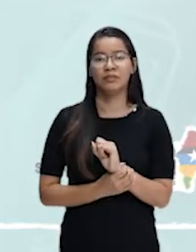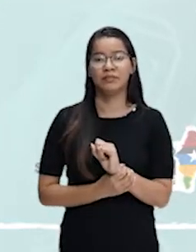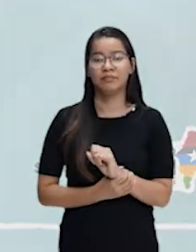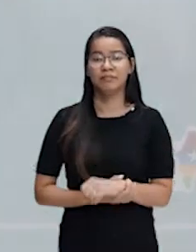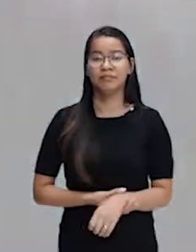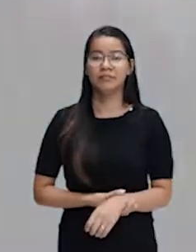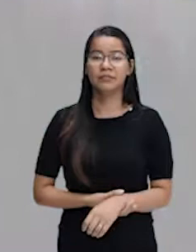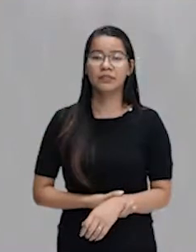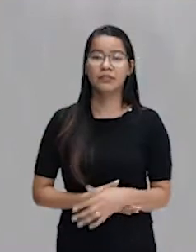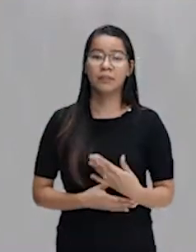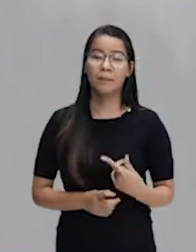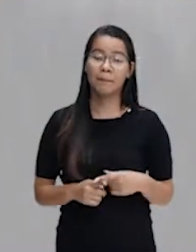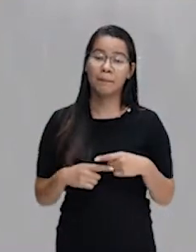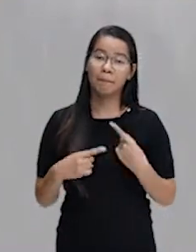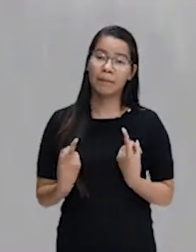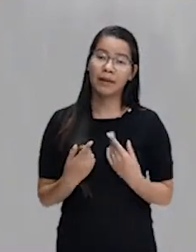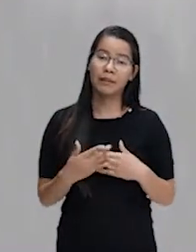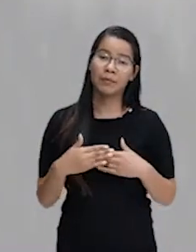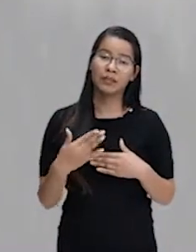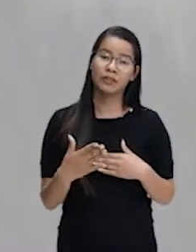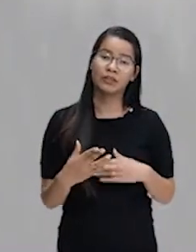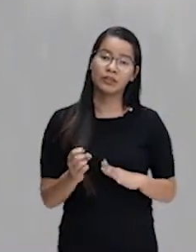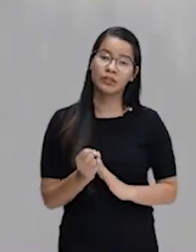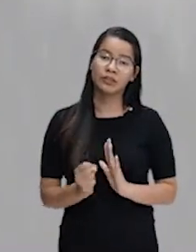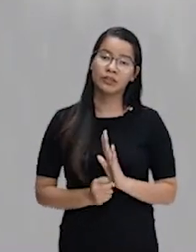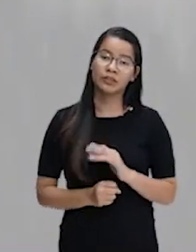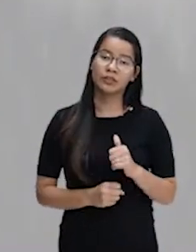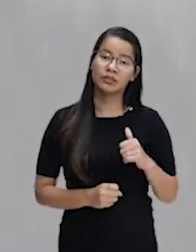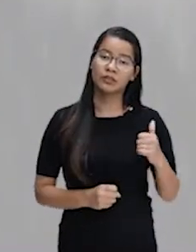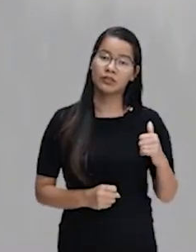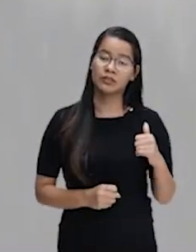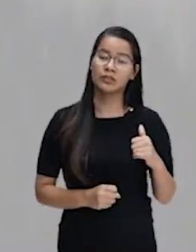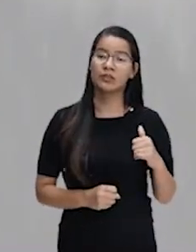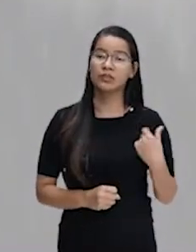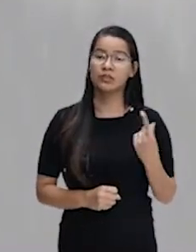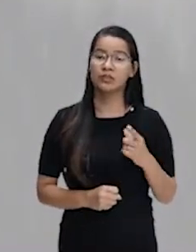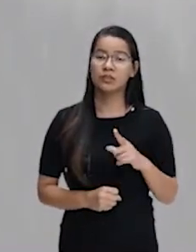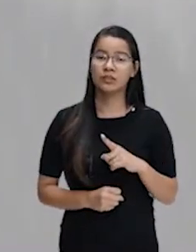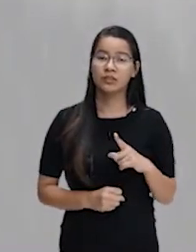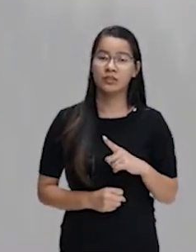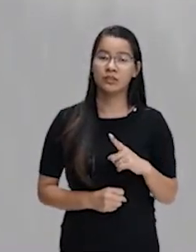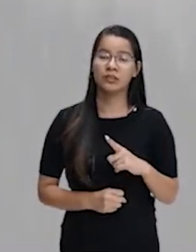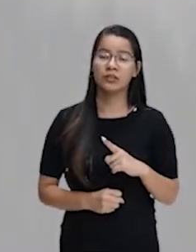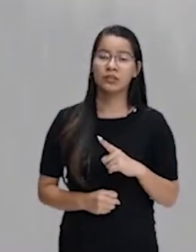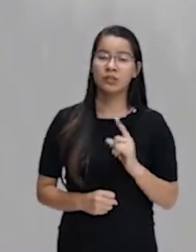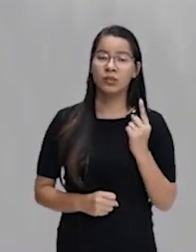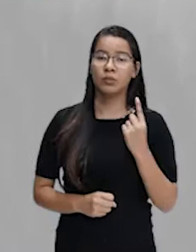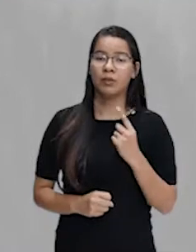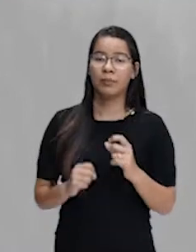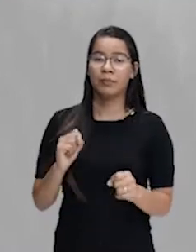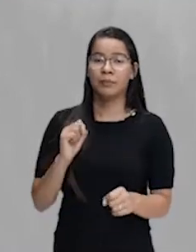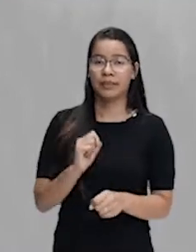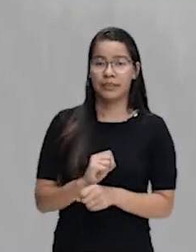Média. Entretanto, a partir do século XI, nós teremos uma paralisação dessas